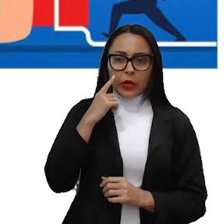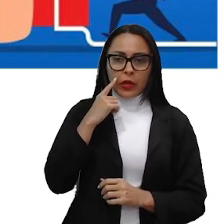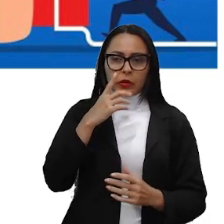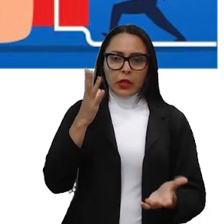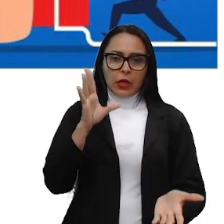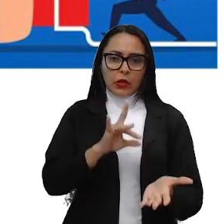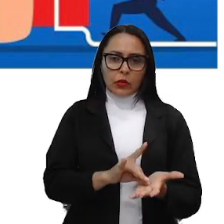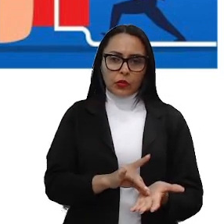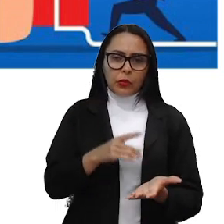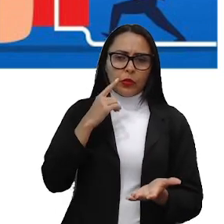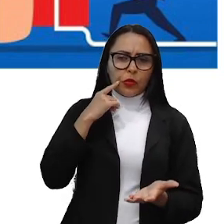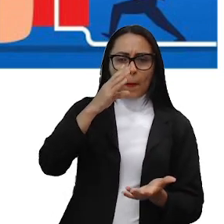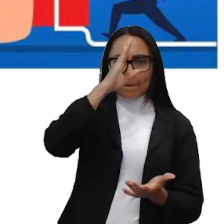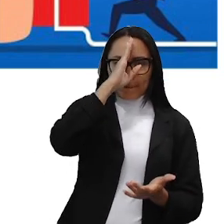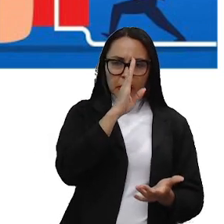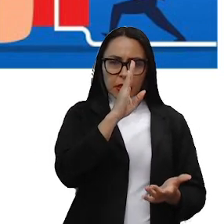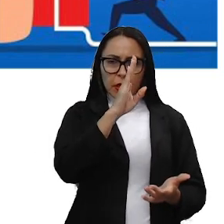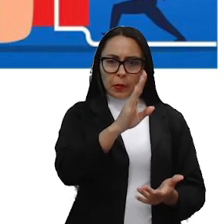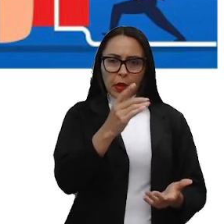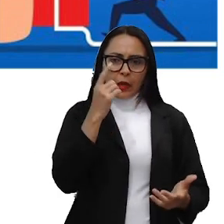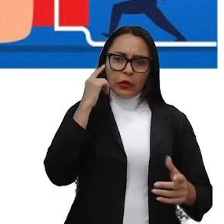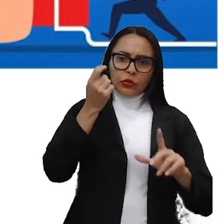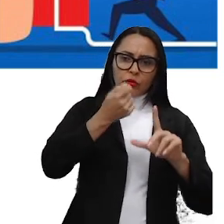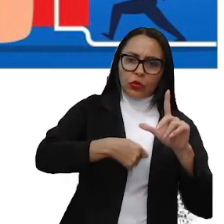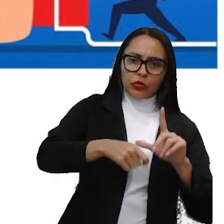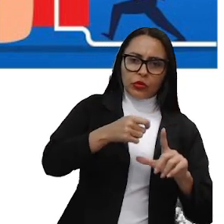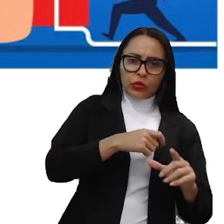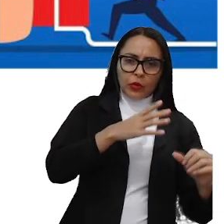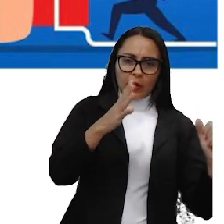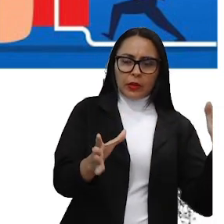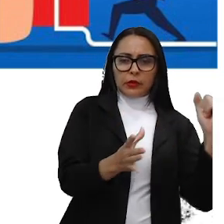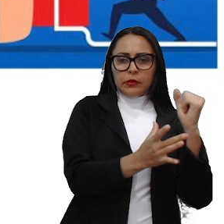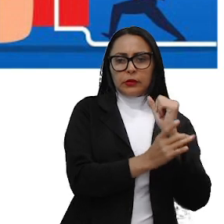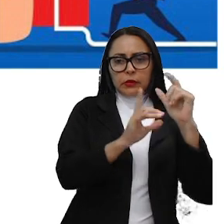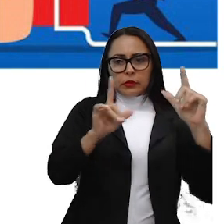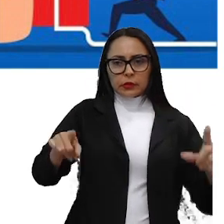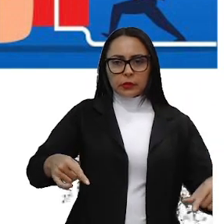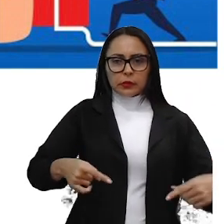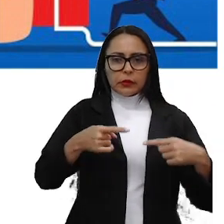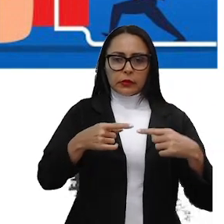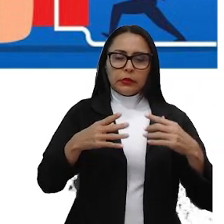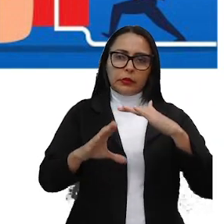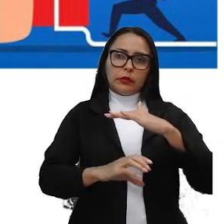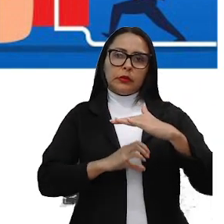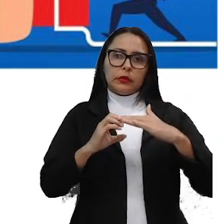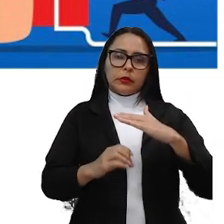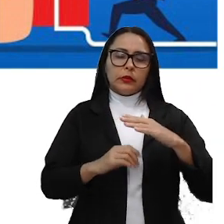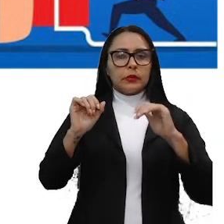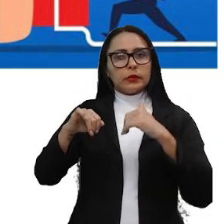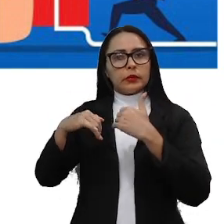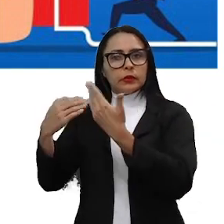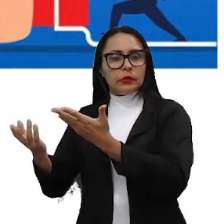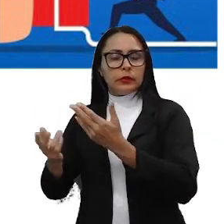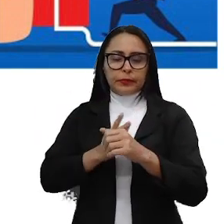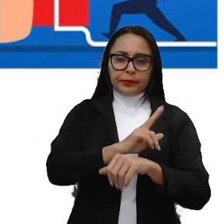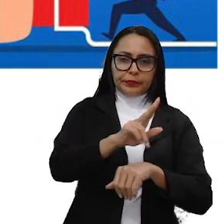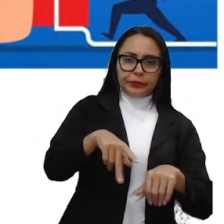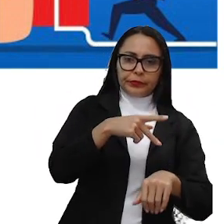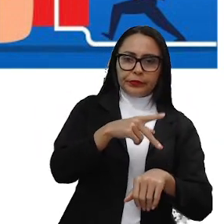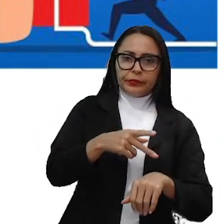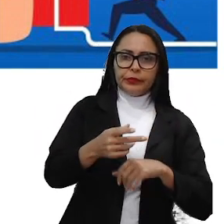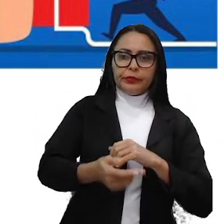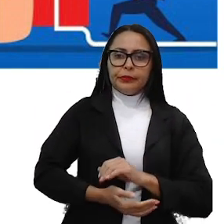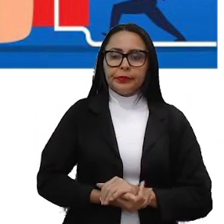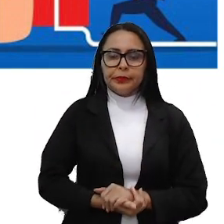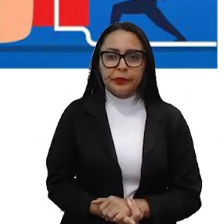agravante é considerado como um dos principais gargalos logísticos para a garantia de competitividade das principais